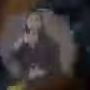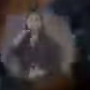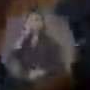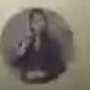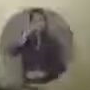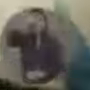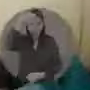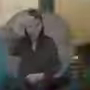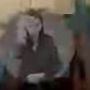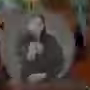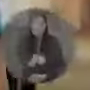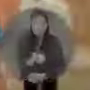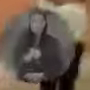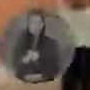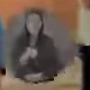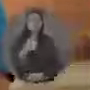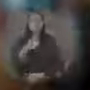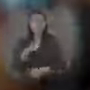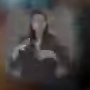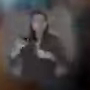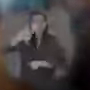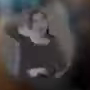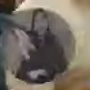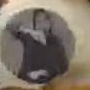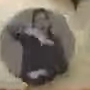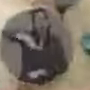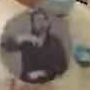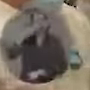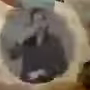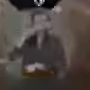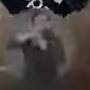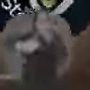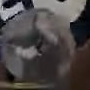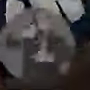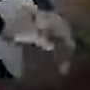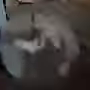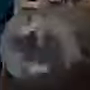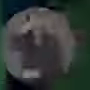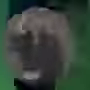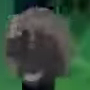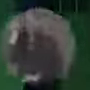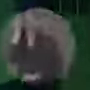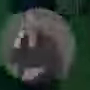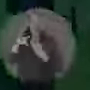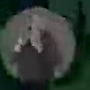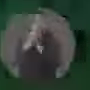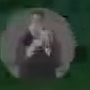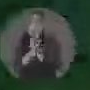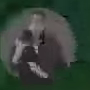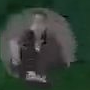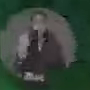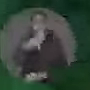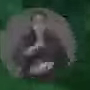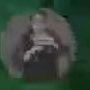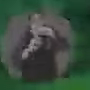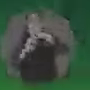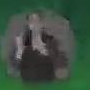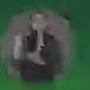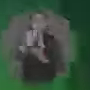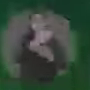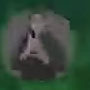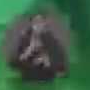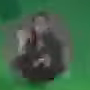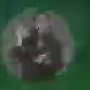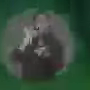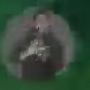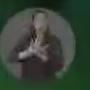poeira, eu tiro o chapéu. Todo canto eu vejo o trabalho de Emanuel. A nova pesquisa do Instituto Olhar Dados